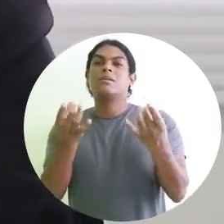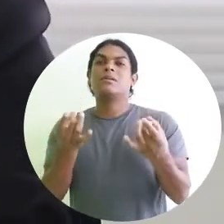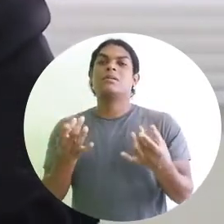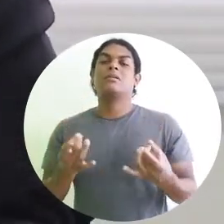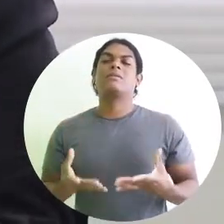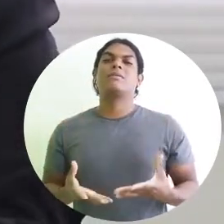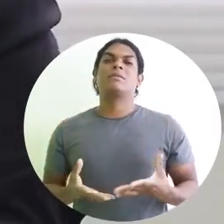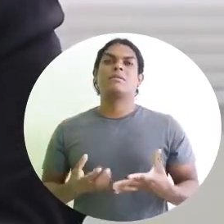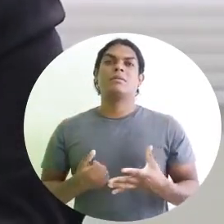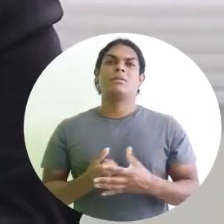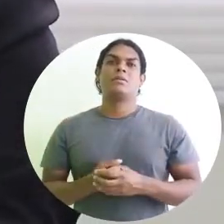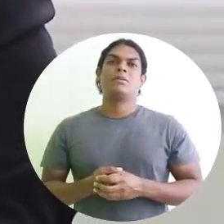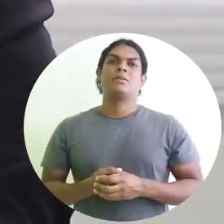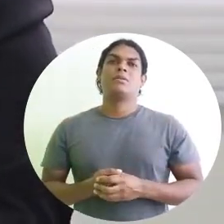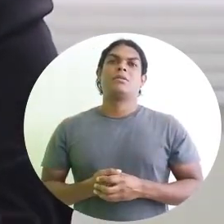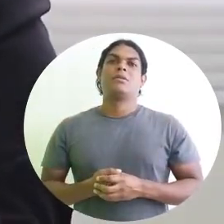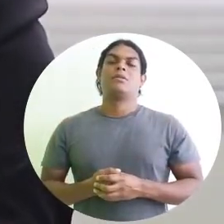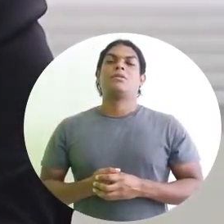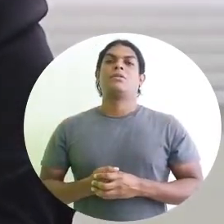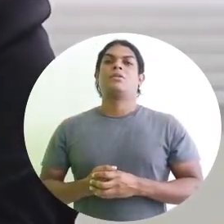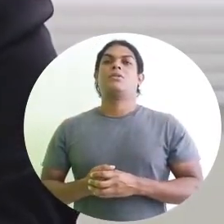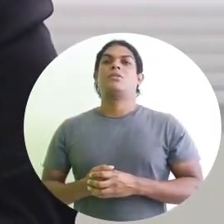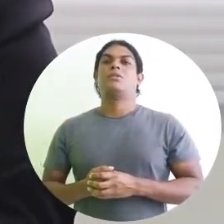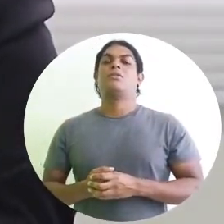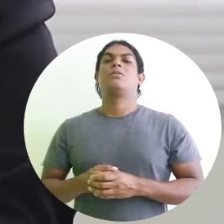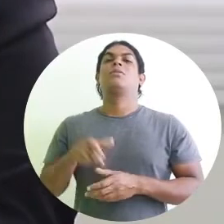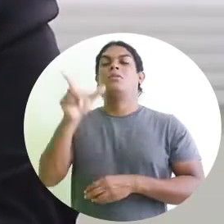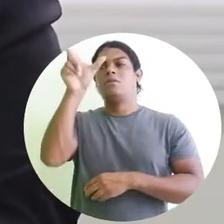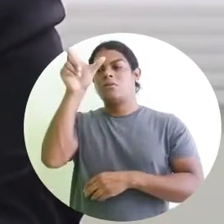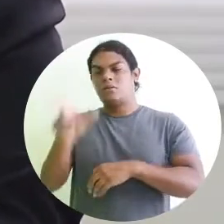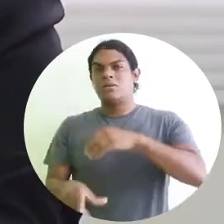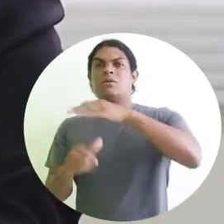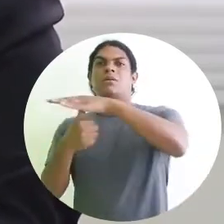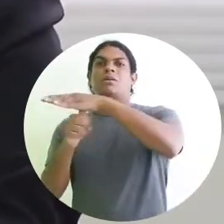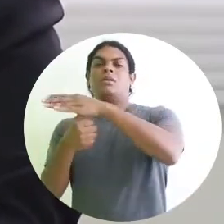tem a receber. Então, o exportador recebe,